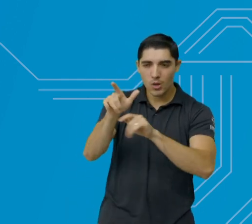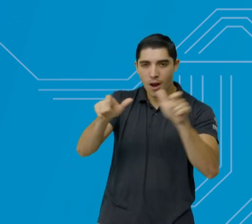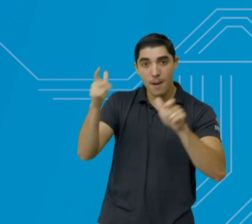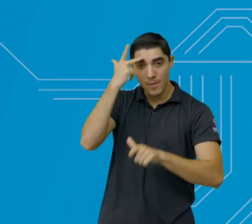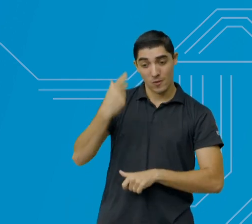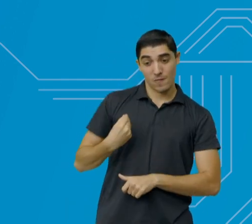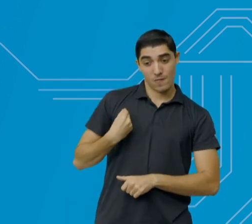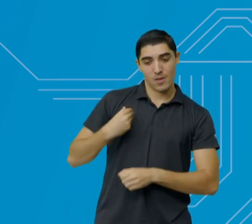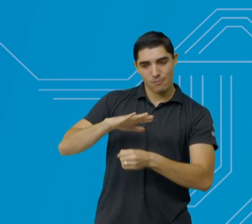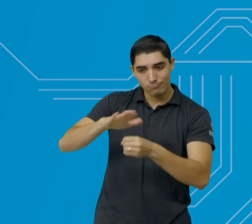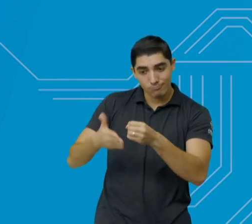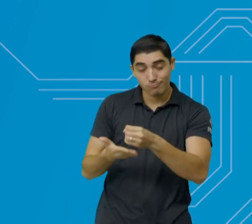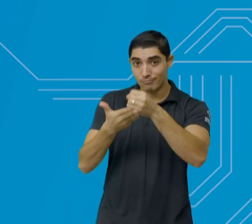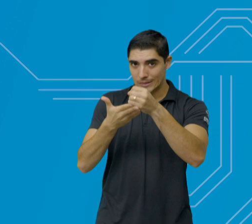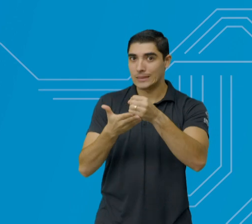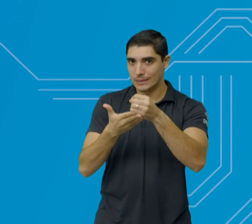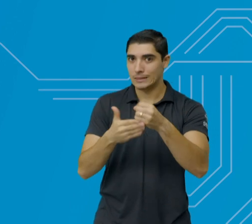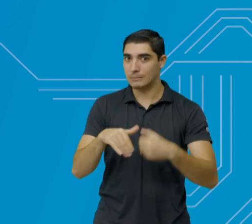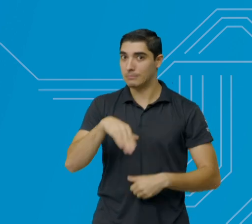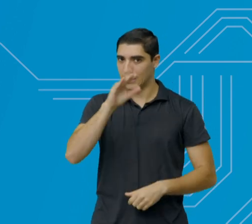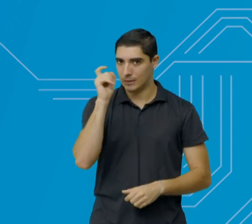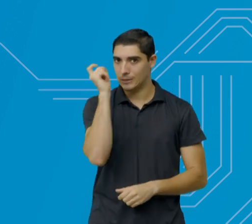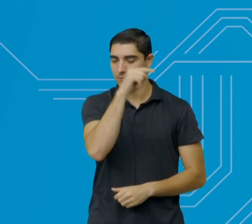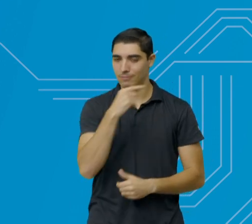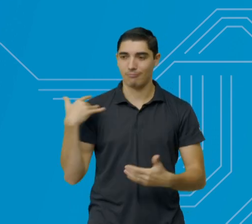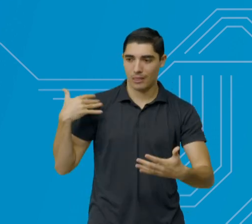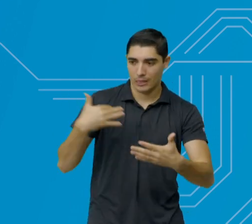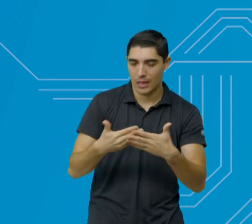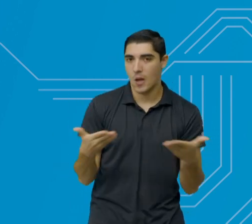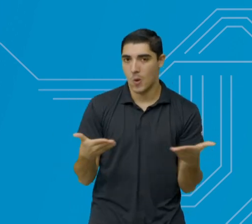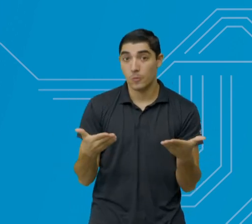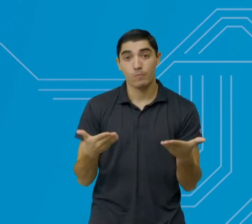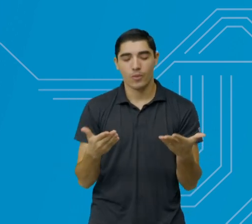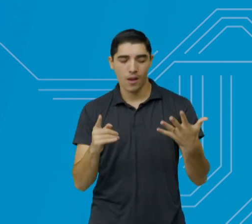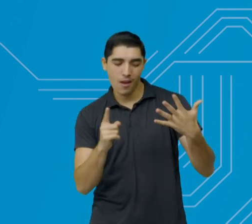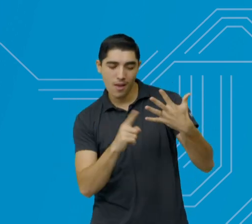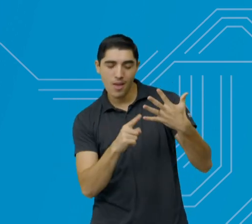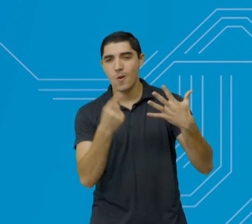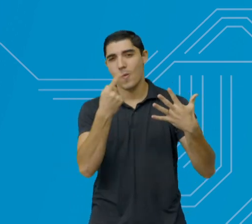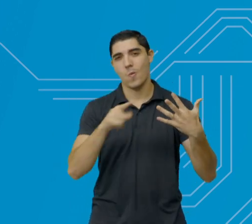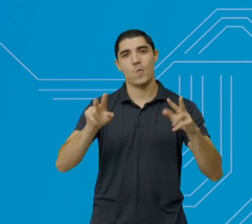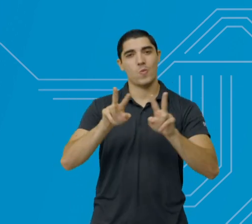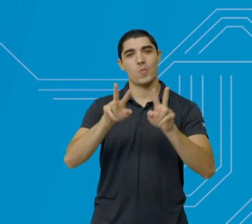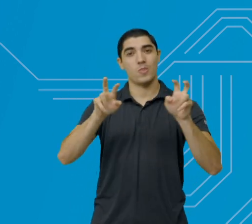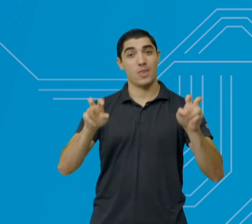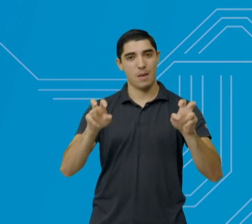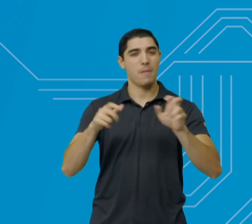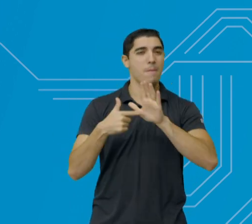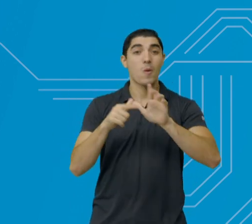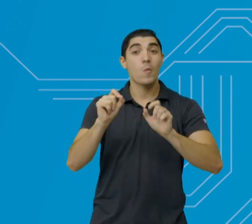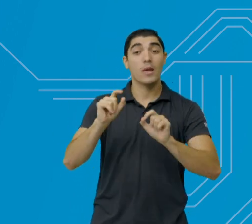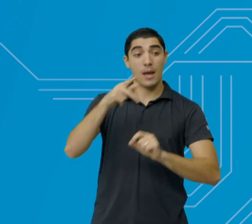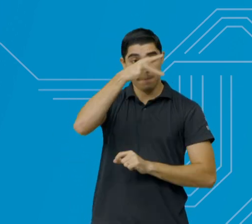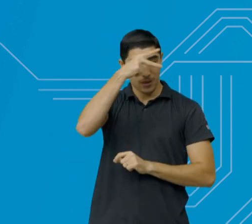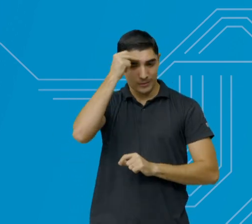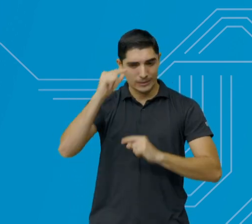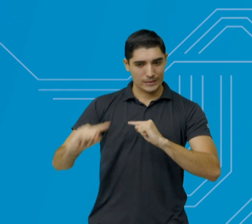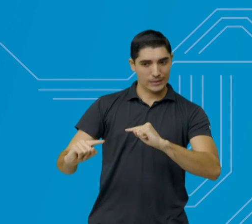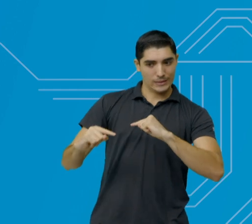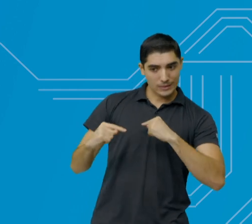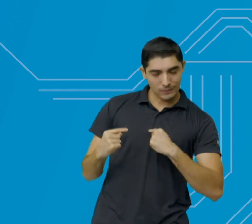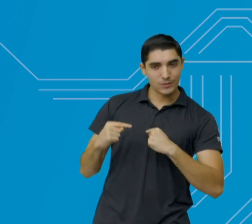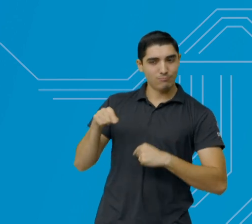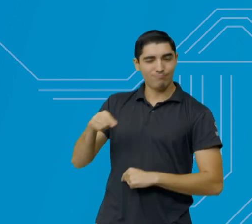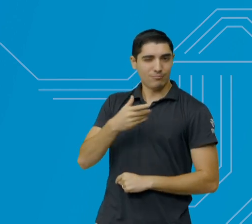forma sustentável talvez seja um dos maiores desafios da atualidade. E este é o último tema exibido hoje da série